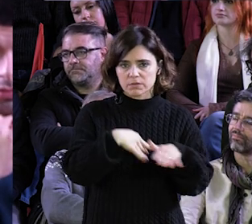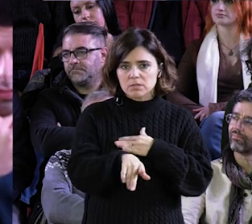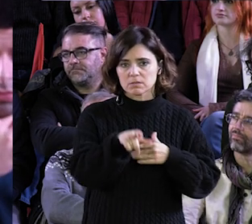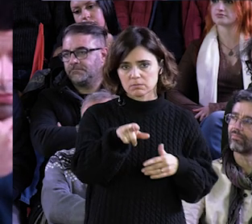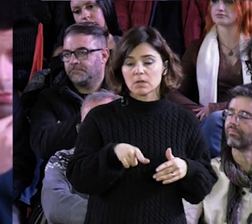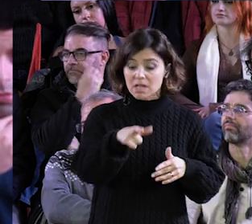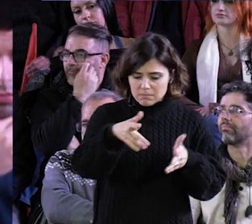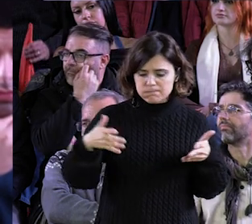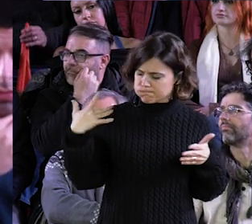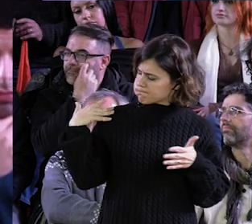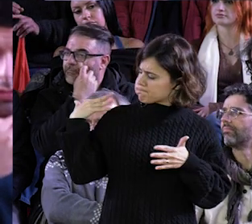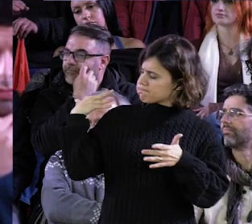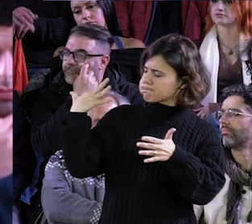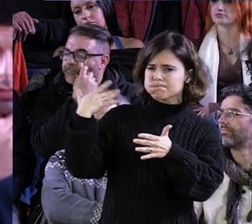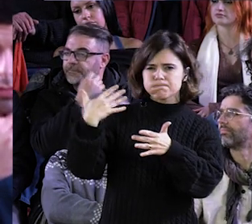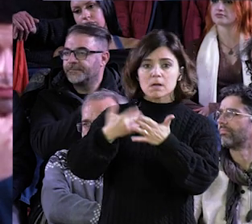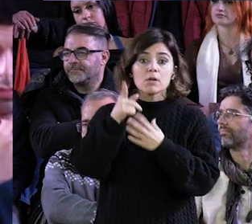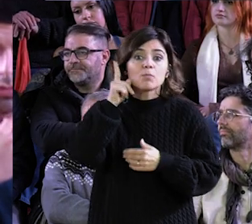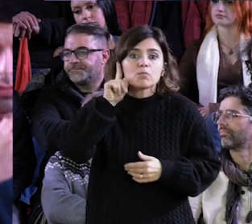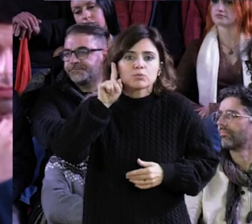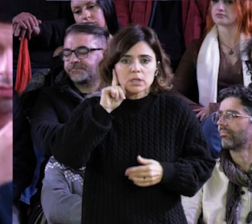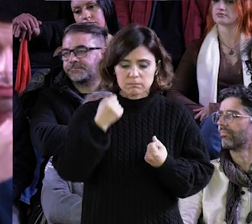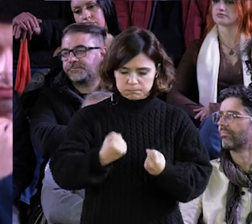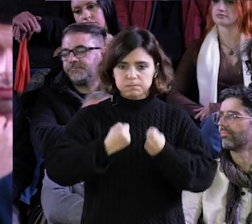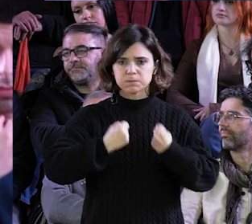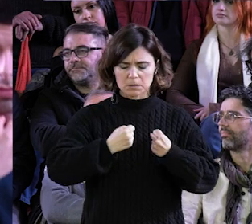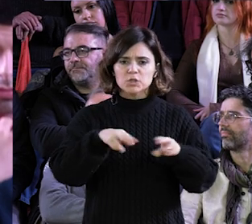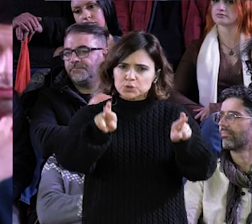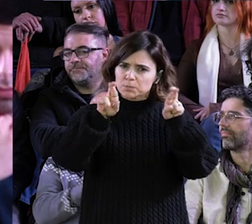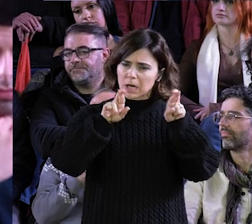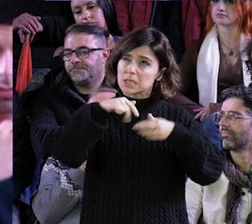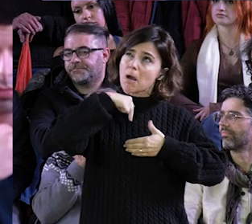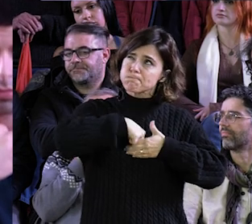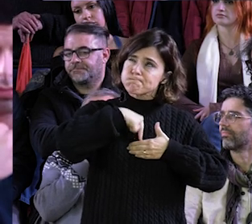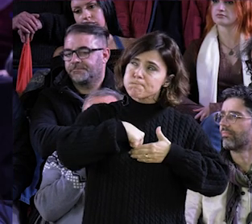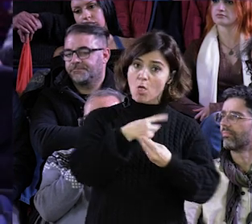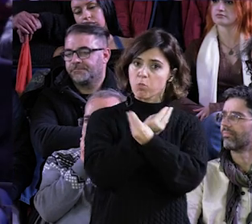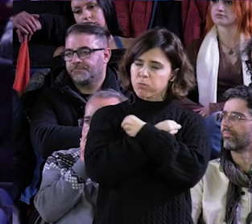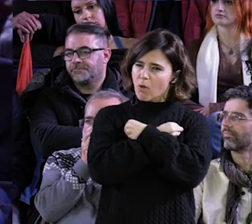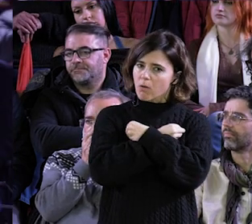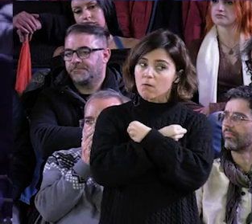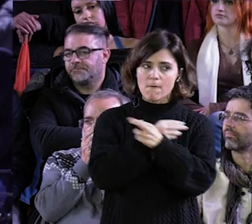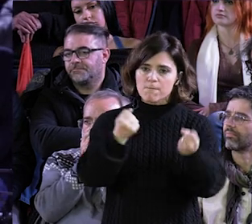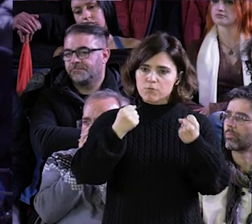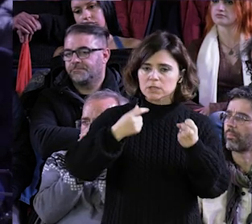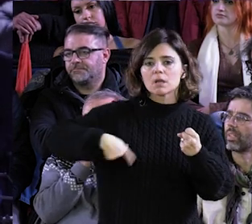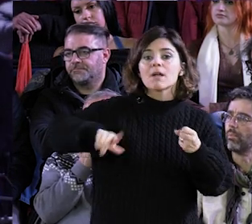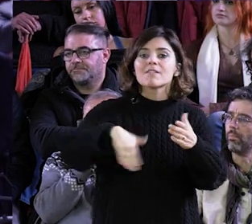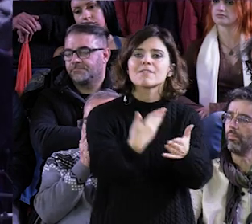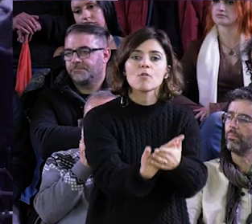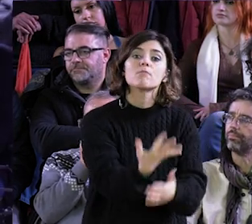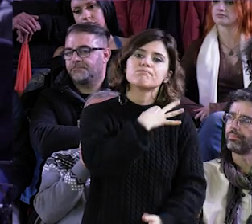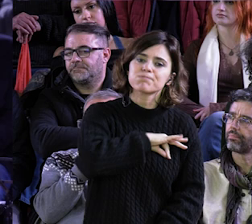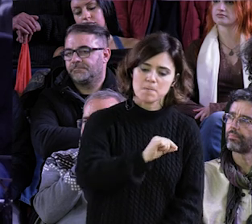esse caminho que fizemos foi importante. Foi a força de esperança e a força do Bloco de Esquerda que trouxe aumentos deste tal